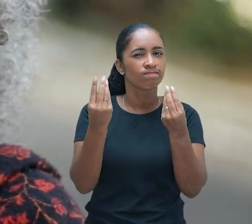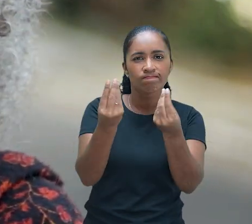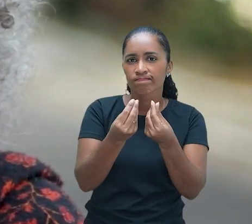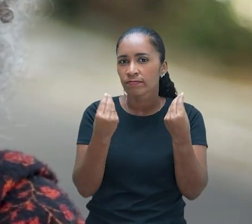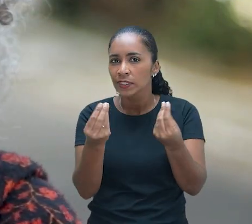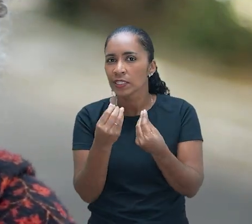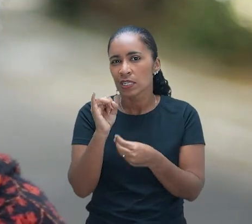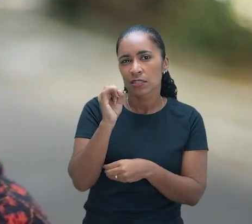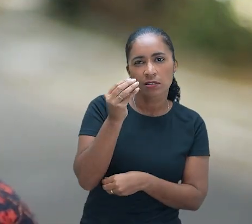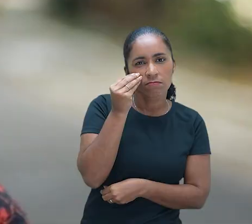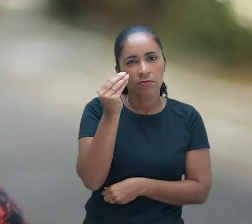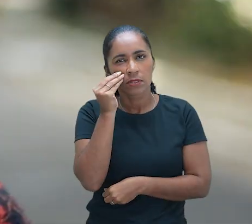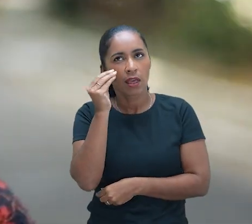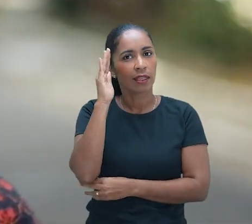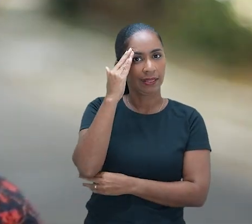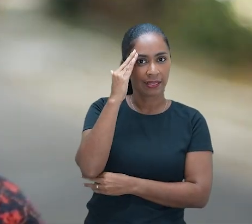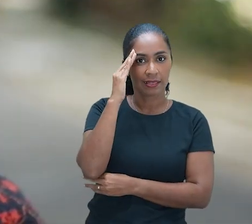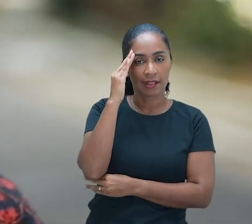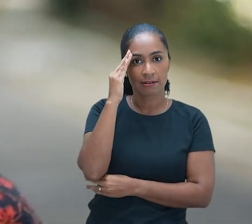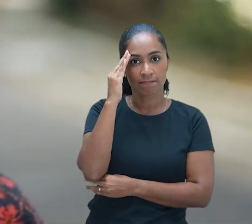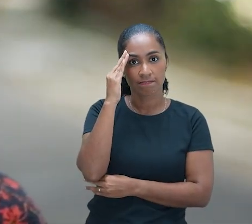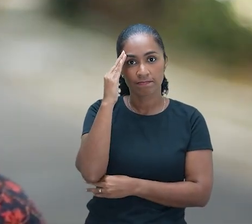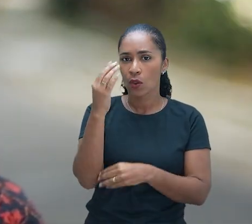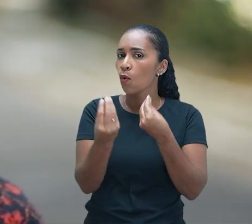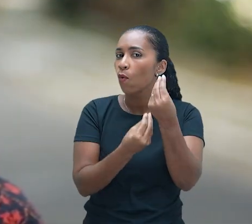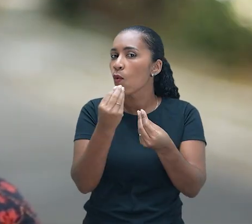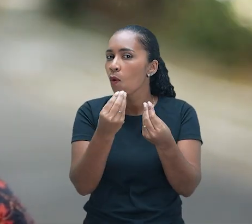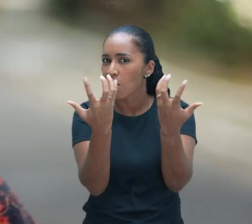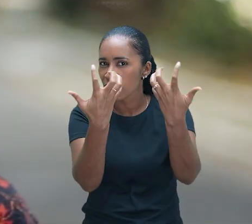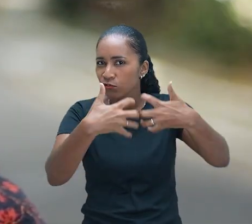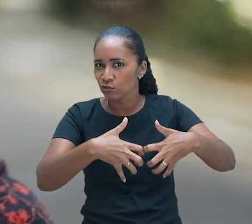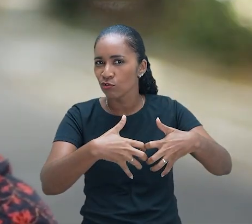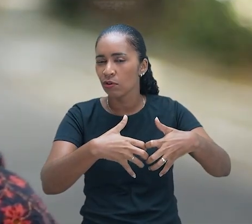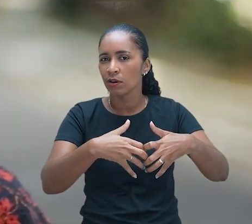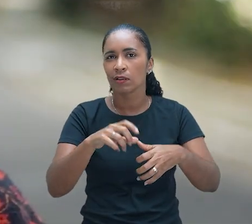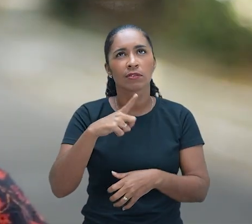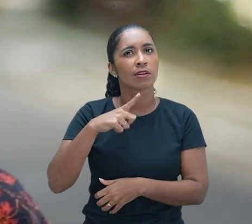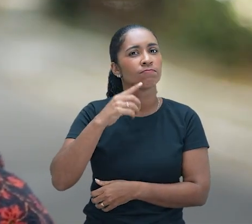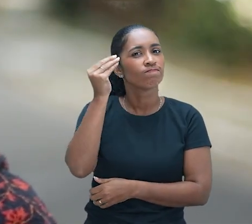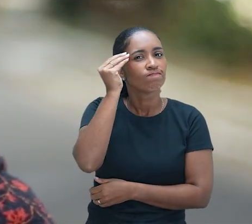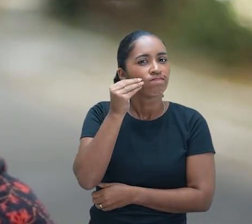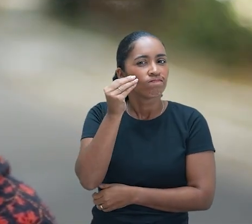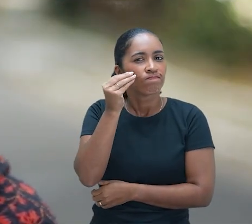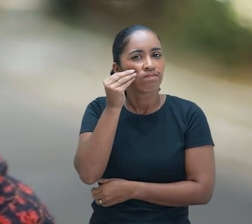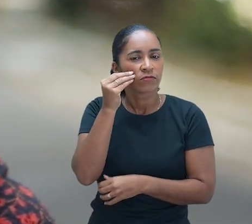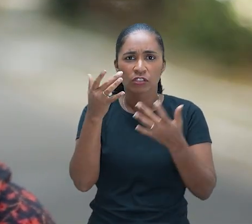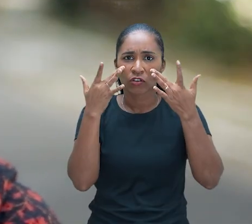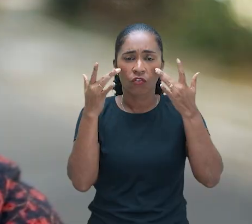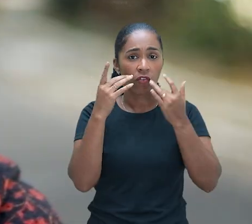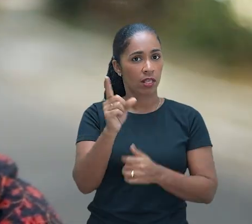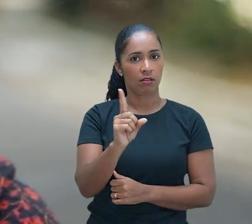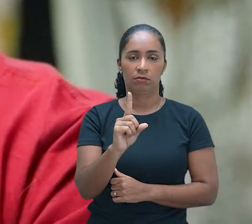algo que a gente for tentar entender como funciona, Tem uma teatralidade, não estou